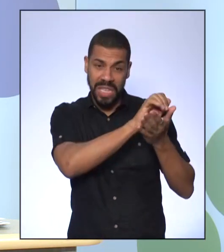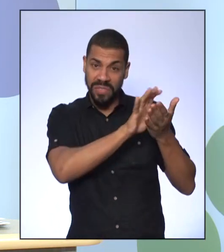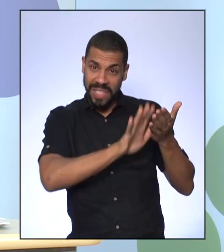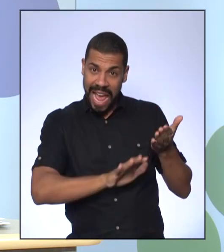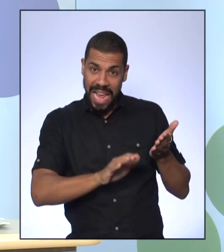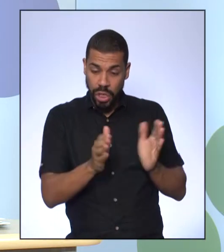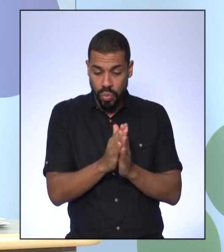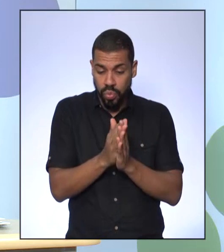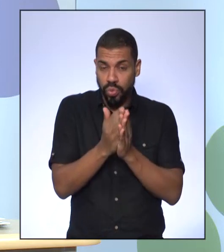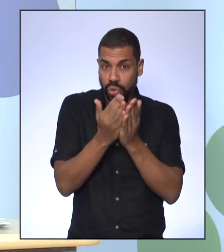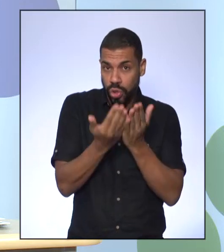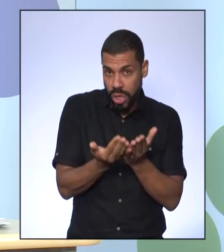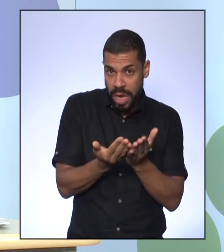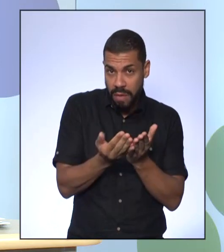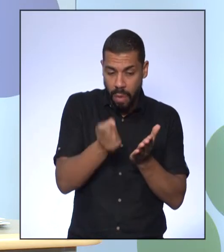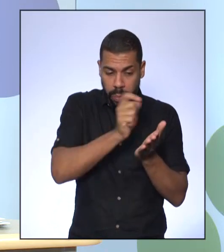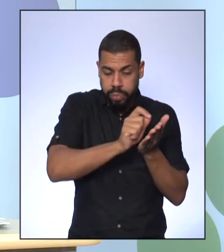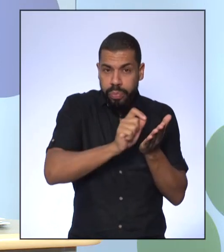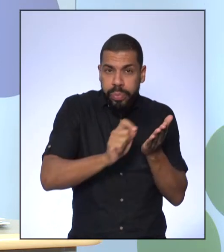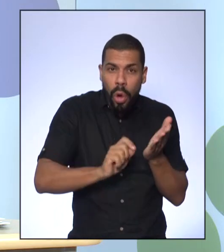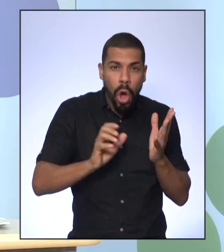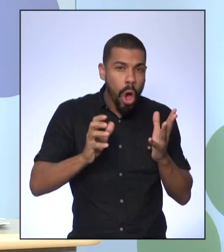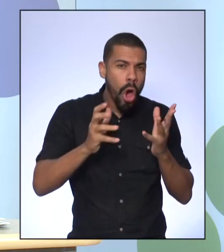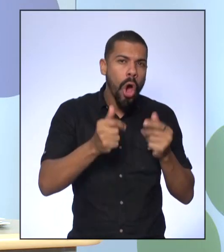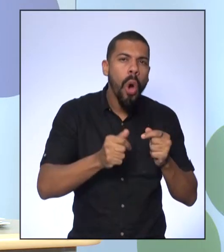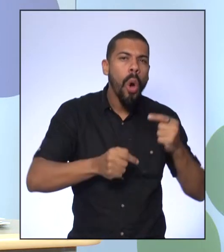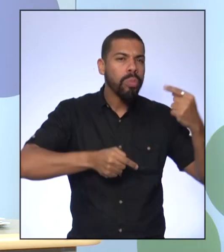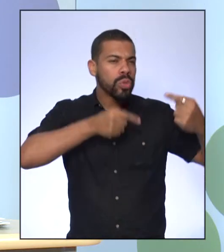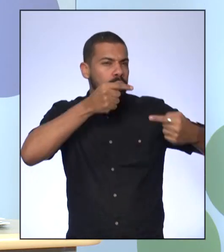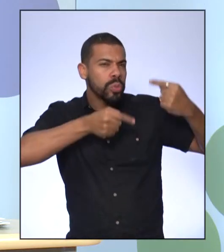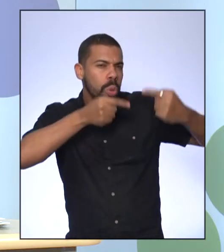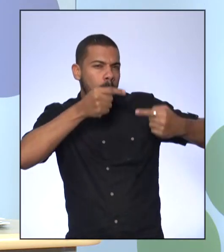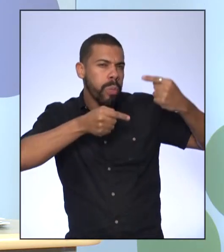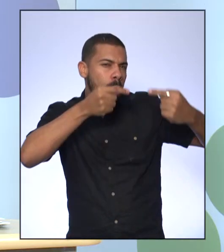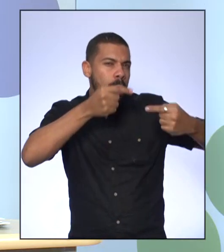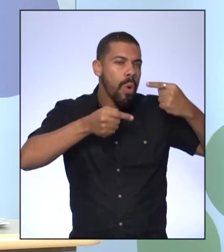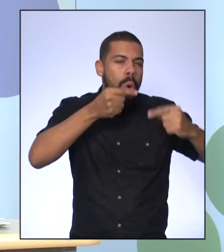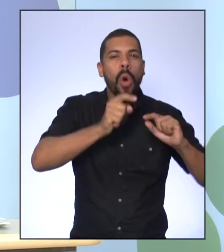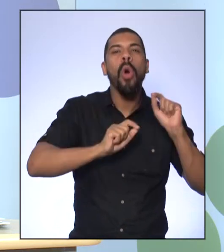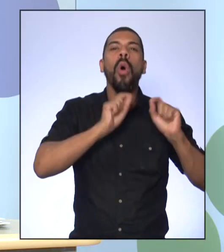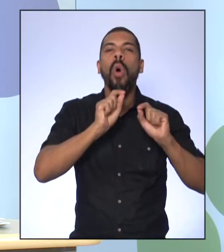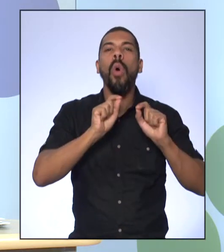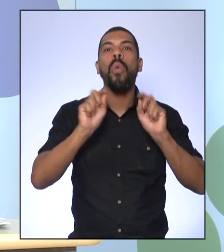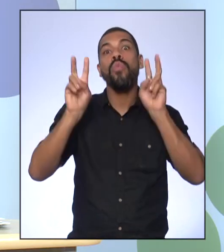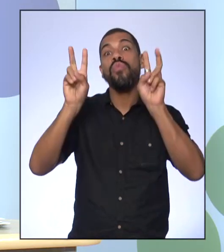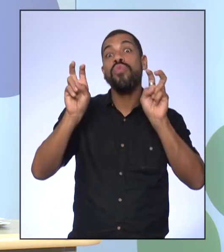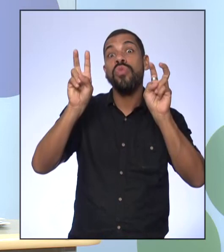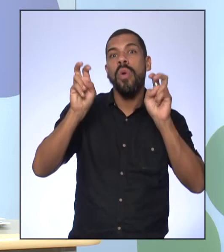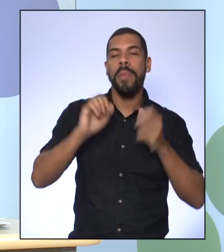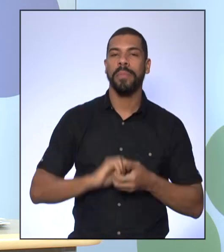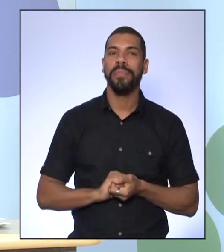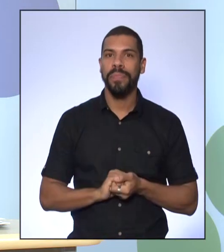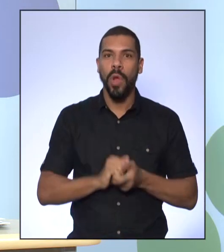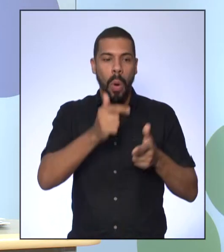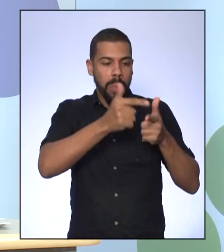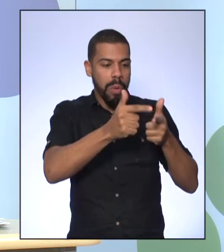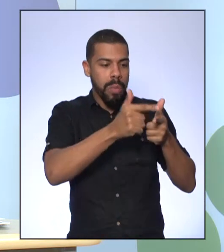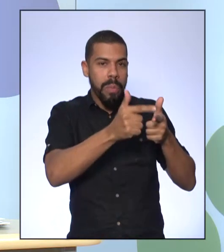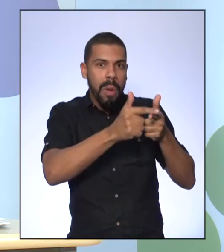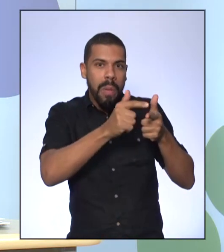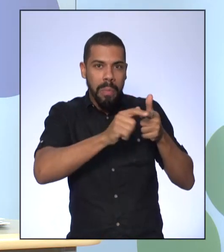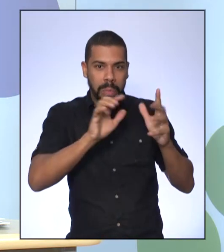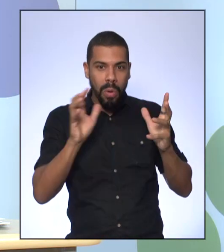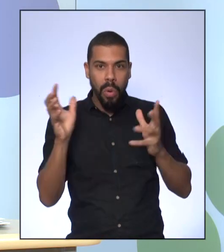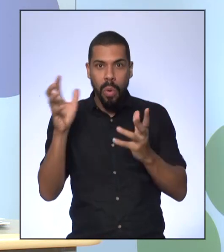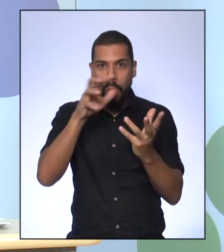livro voltado para alunos de 9 a 10 anos, que discutia questões ligadas ao aquecimento global. E, ao final, propunha uma atividade para